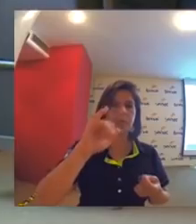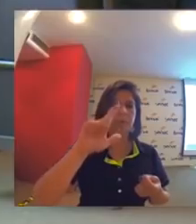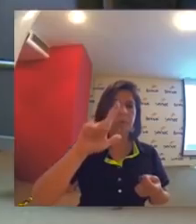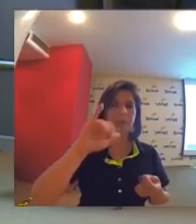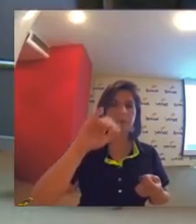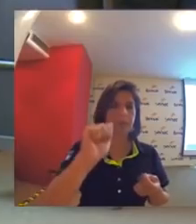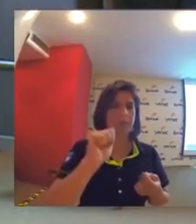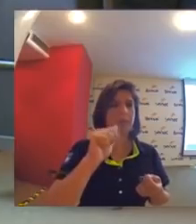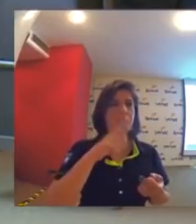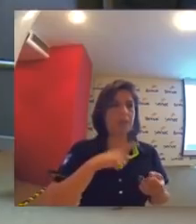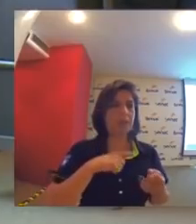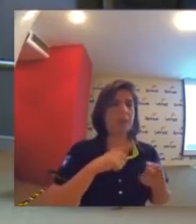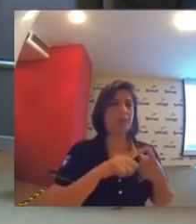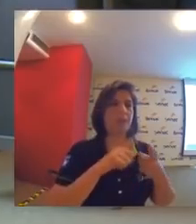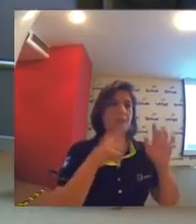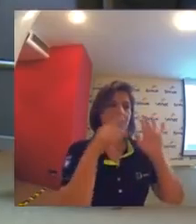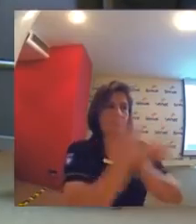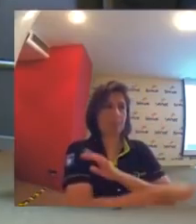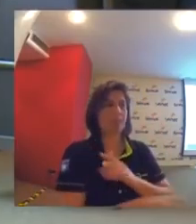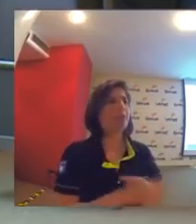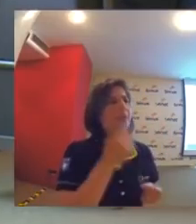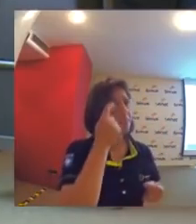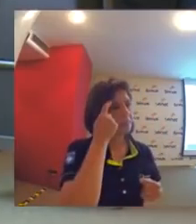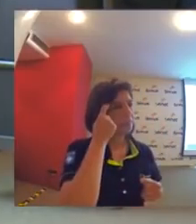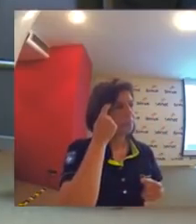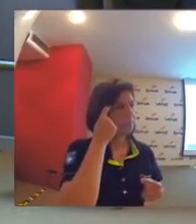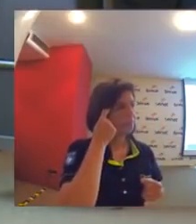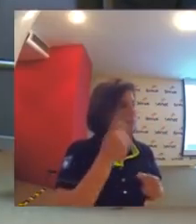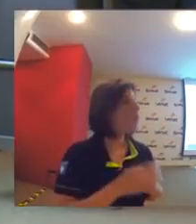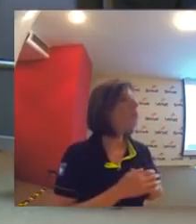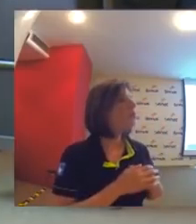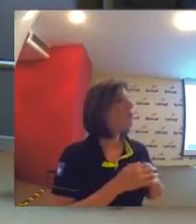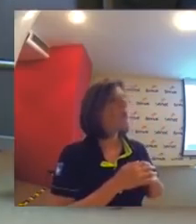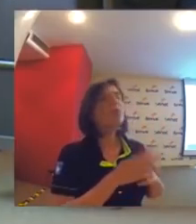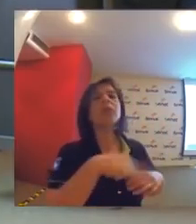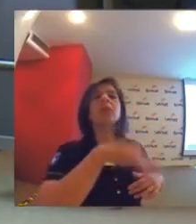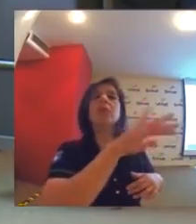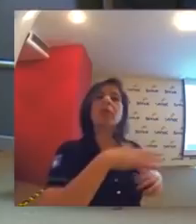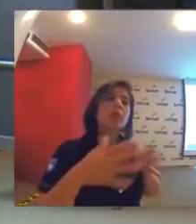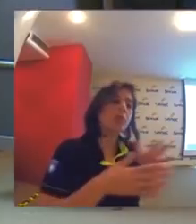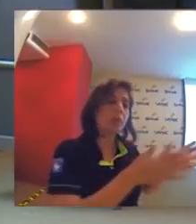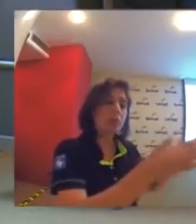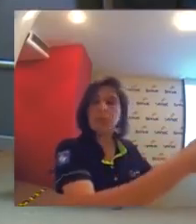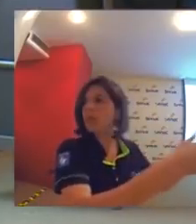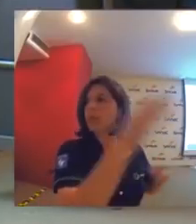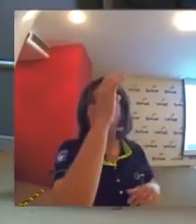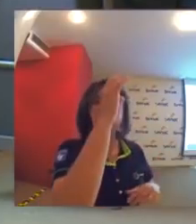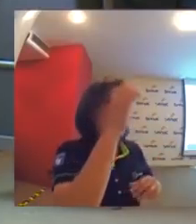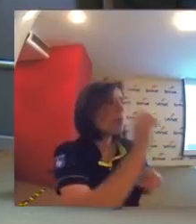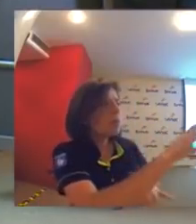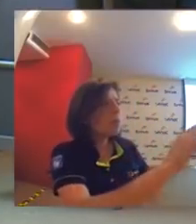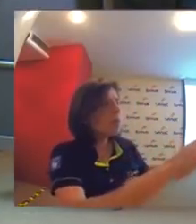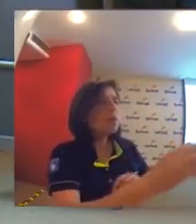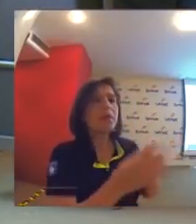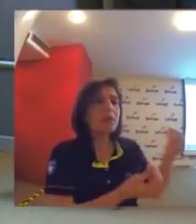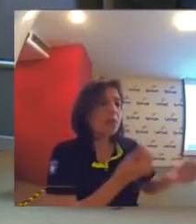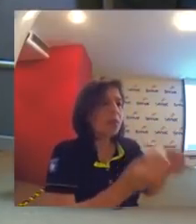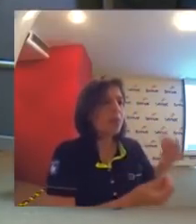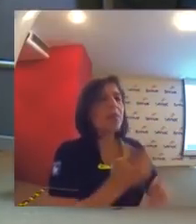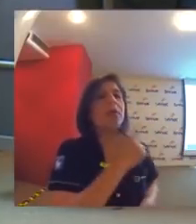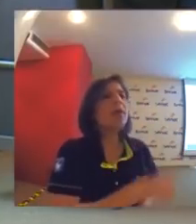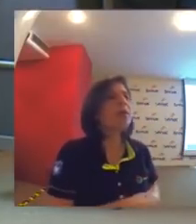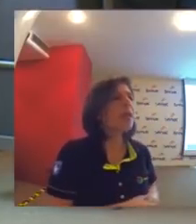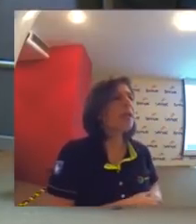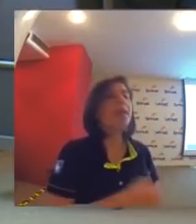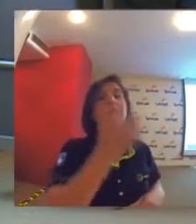ver. A pergunta é: de que forma podemos conduzir o aprendizagem baseado em projetos semelhantes ao Âncora para